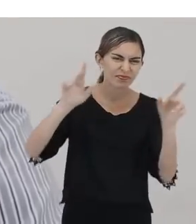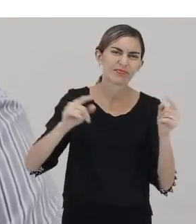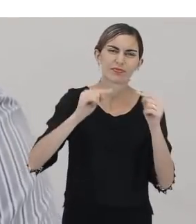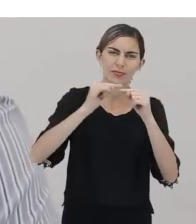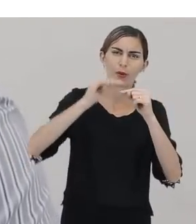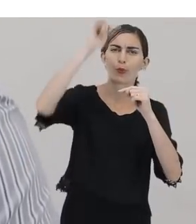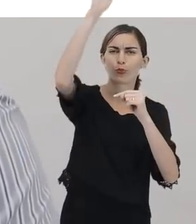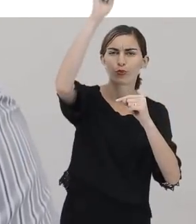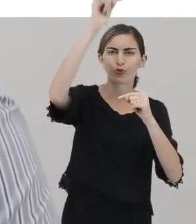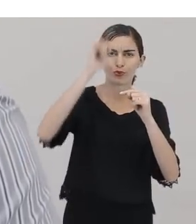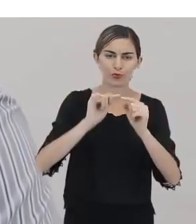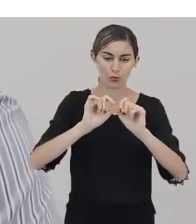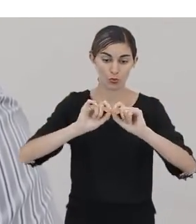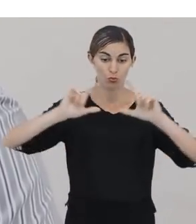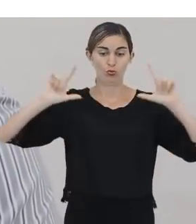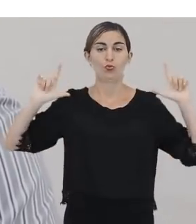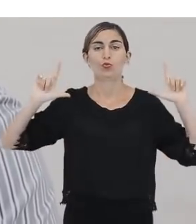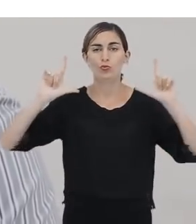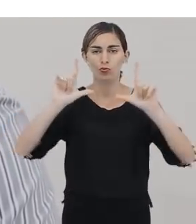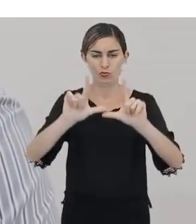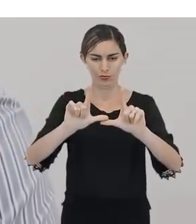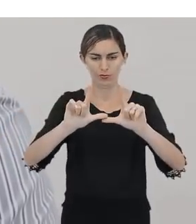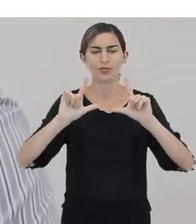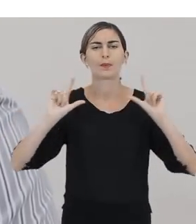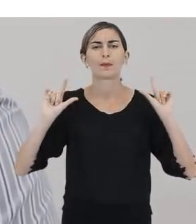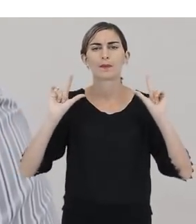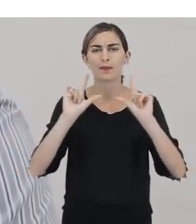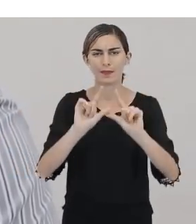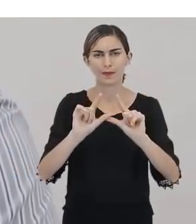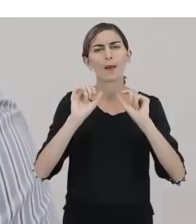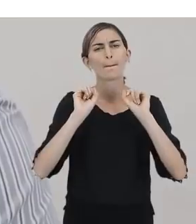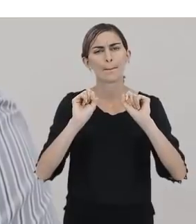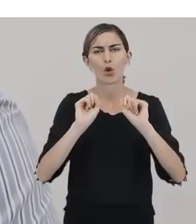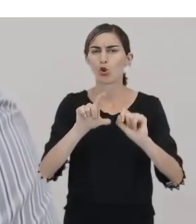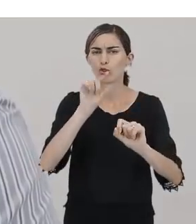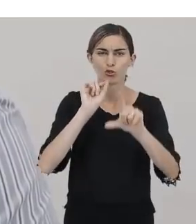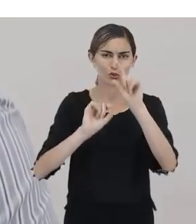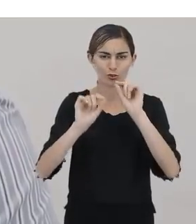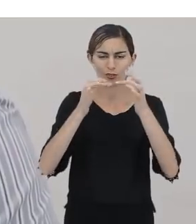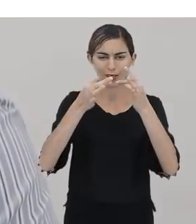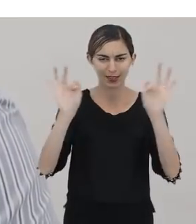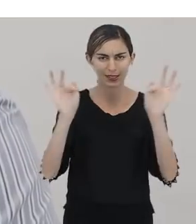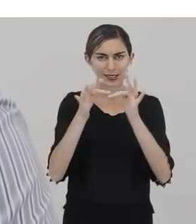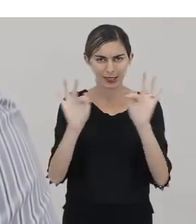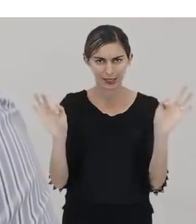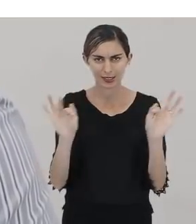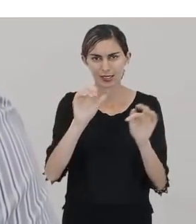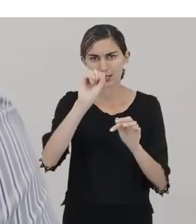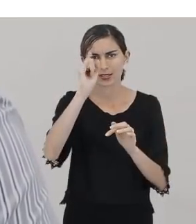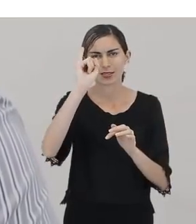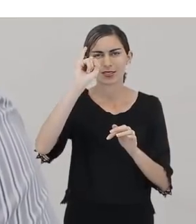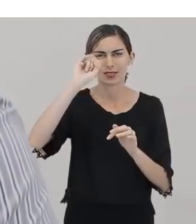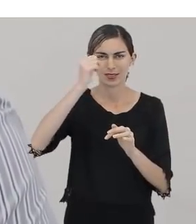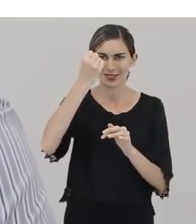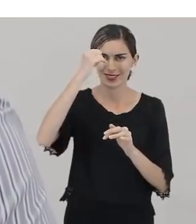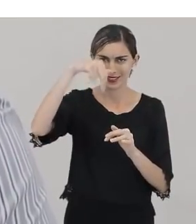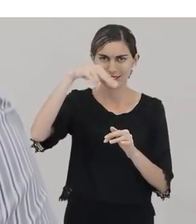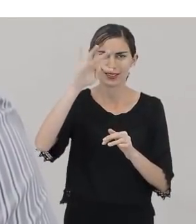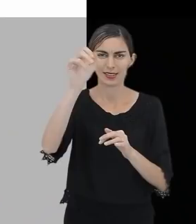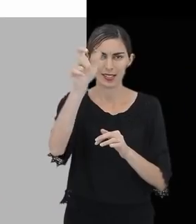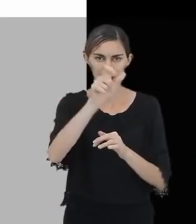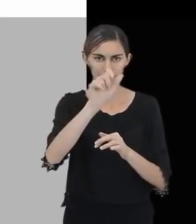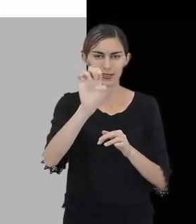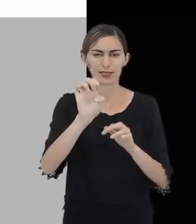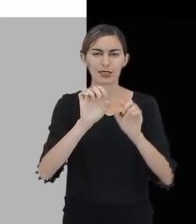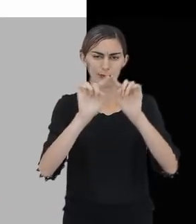de fonte de um determinado componente. Então aqui está a sintaxezinha, certo? Você sempre tem que ter essa